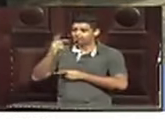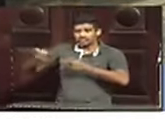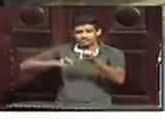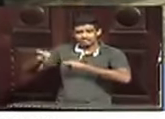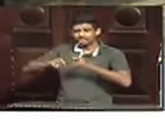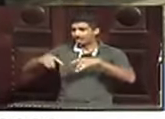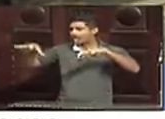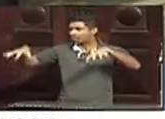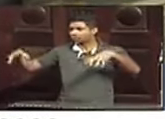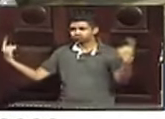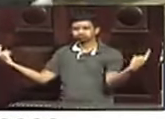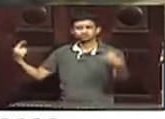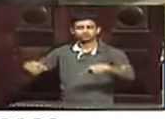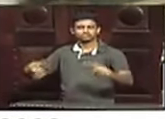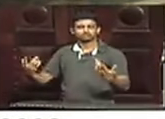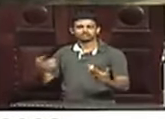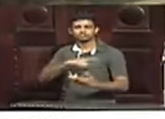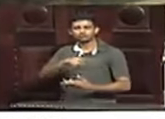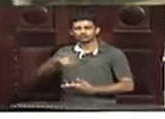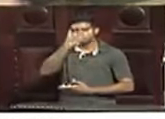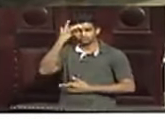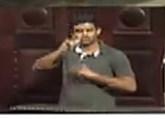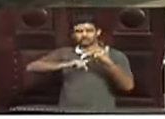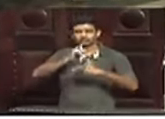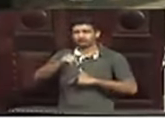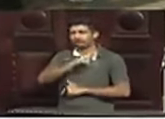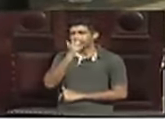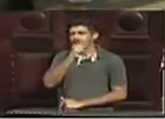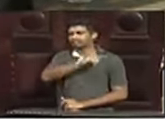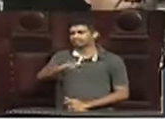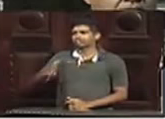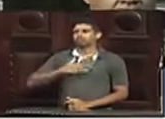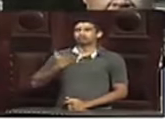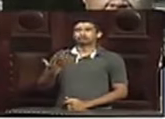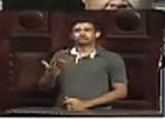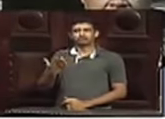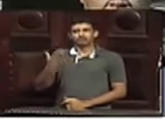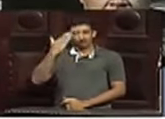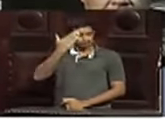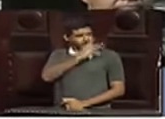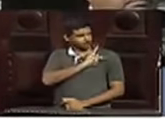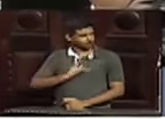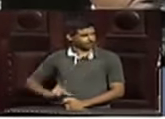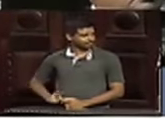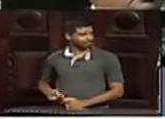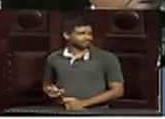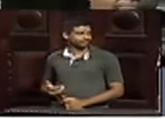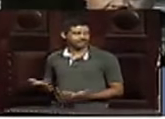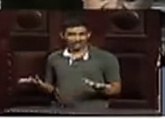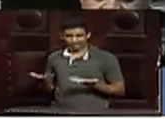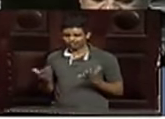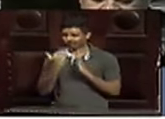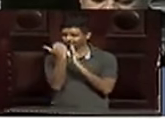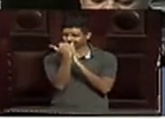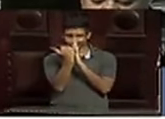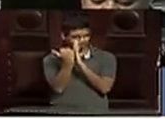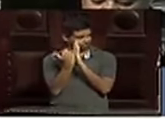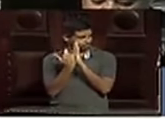famílias trabalhadoras, estamos aterrorizados. Obrigado, senhor presidente. Anuncio, sessão ordinária do dia 22